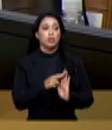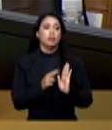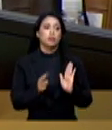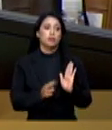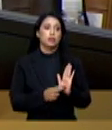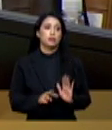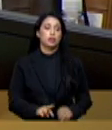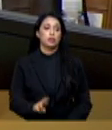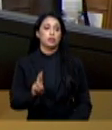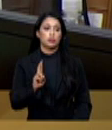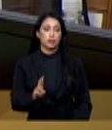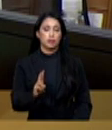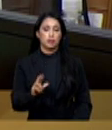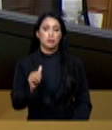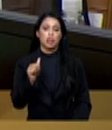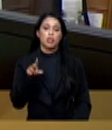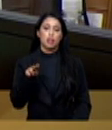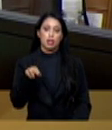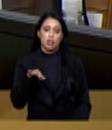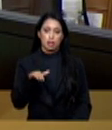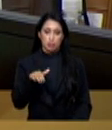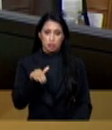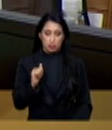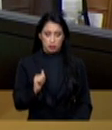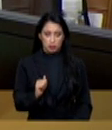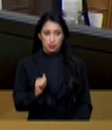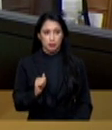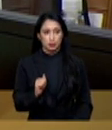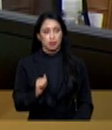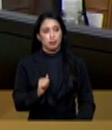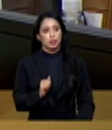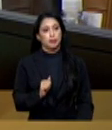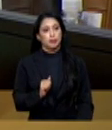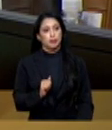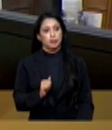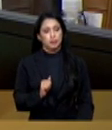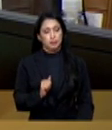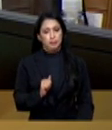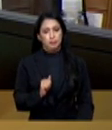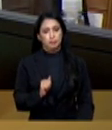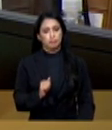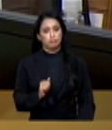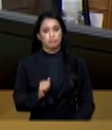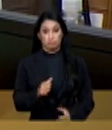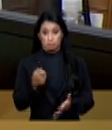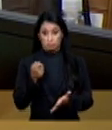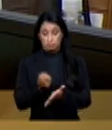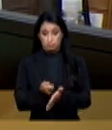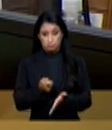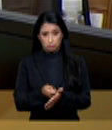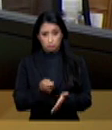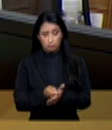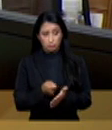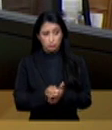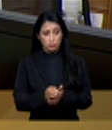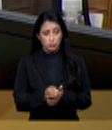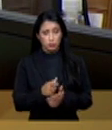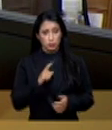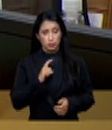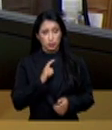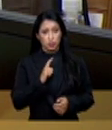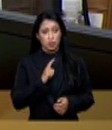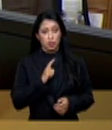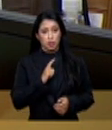expedidas pela Agência Nacional de águas e saneamento básico e da imposição quanto a migração